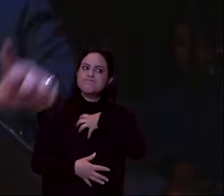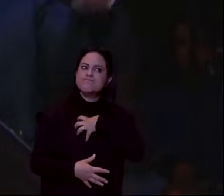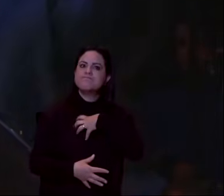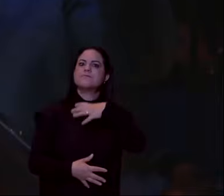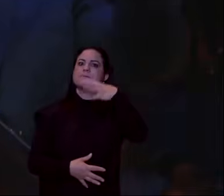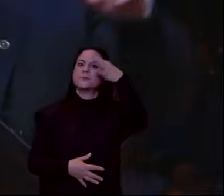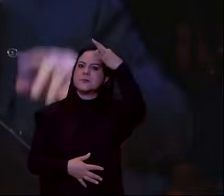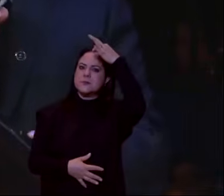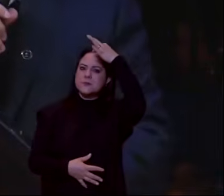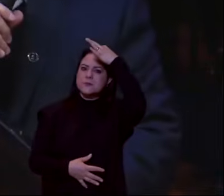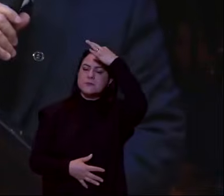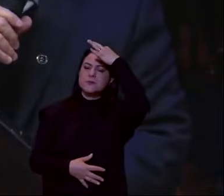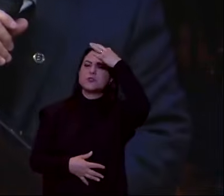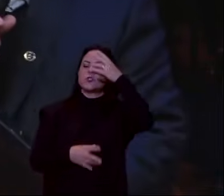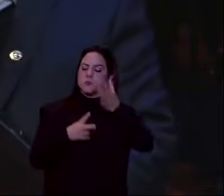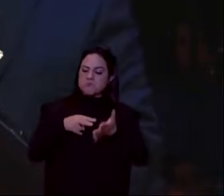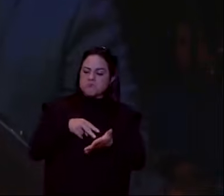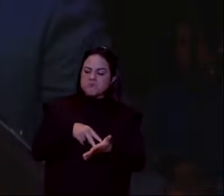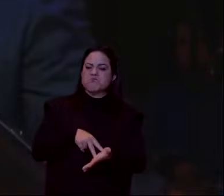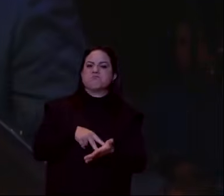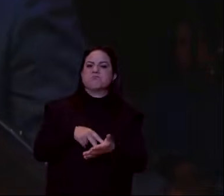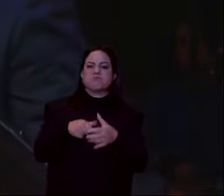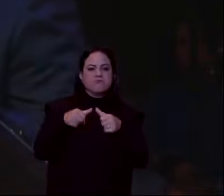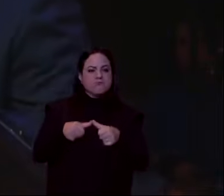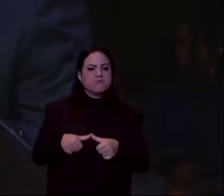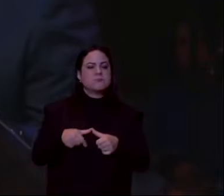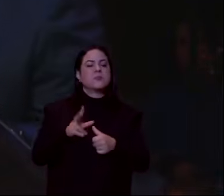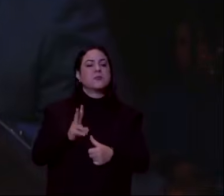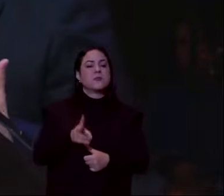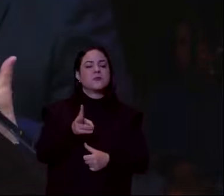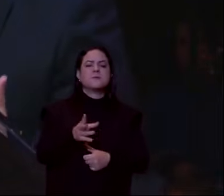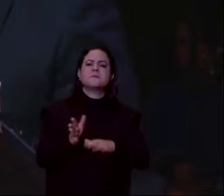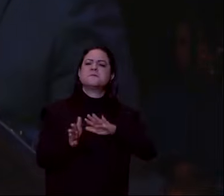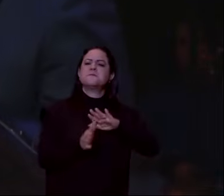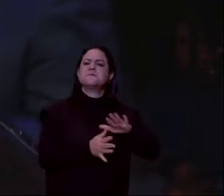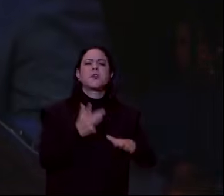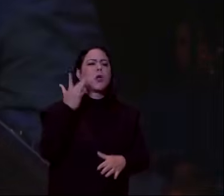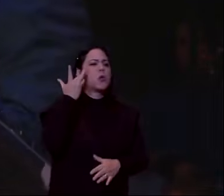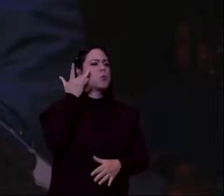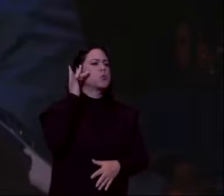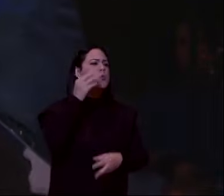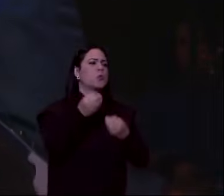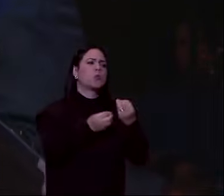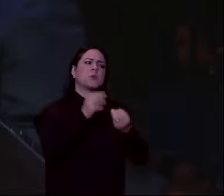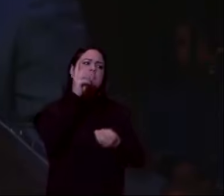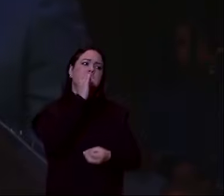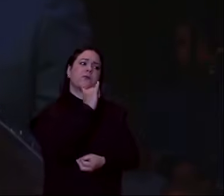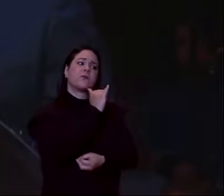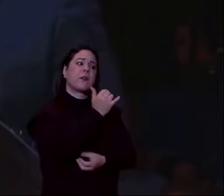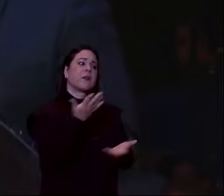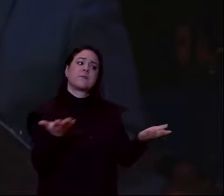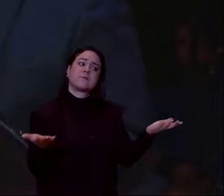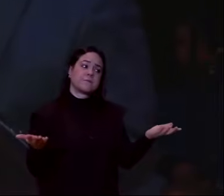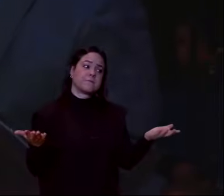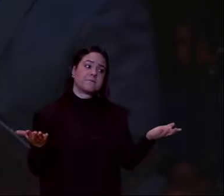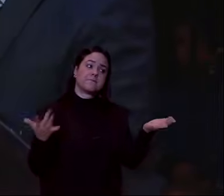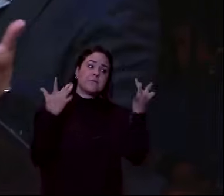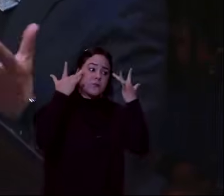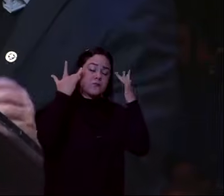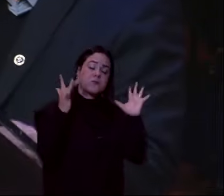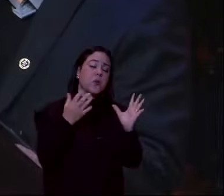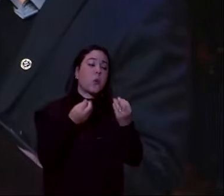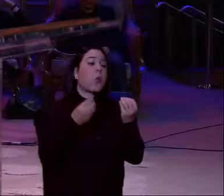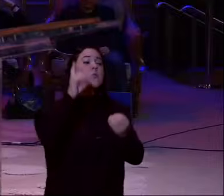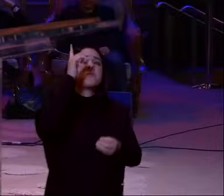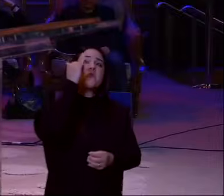Espírito Santo e nunca mais saí. Eu não sei qual é o jeito que Deus fala com você. Eu